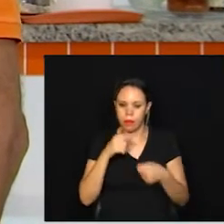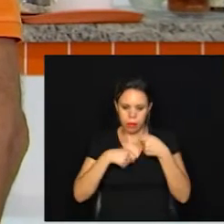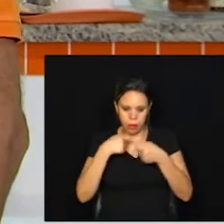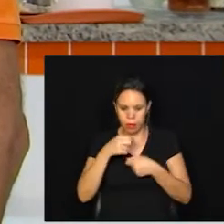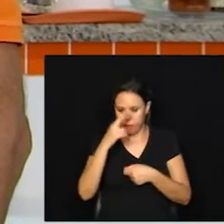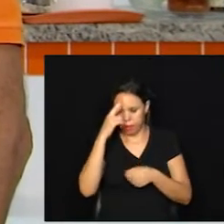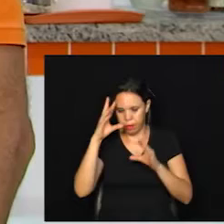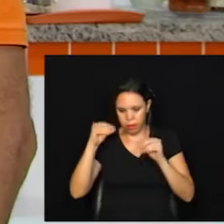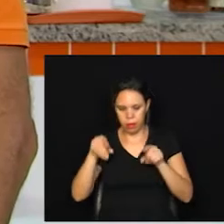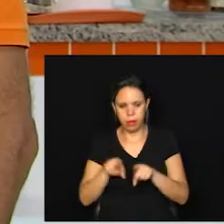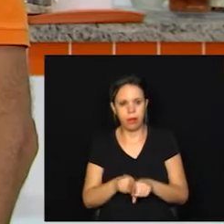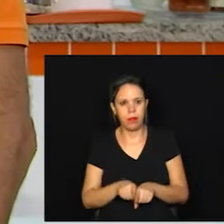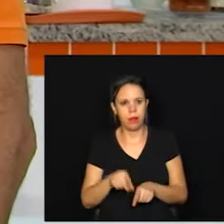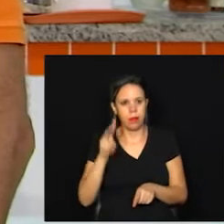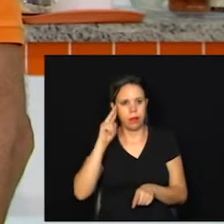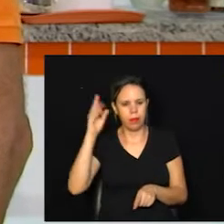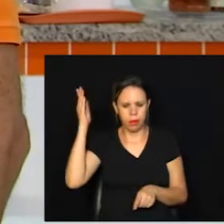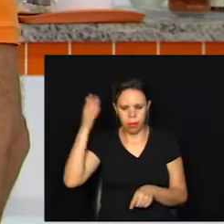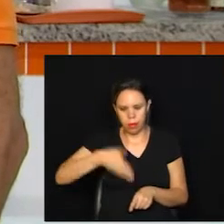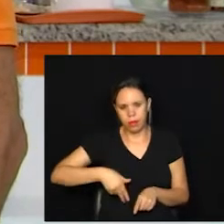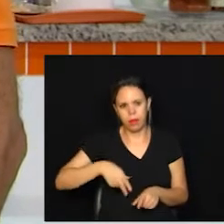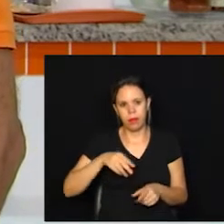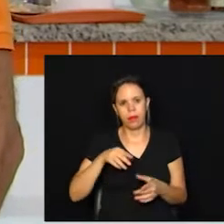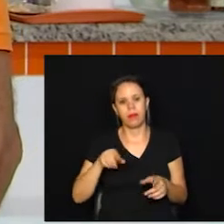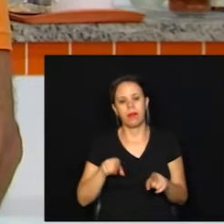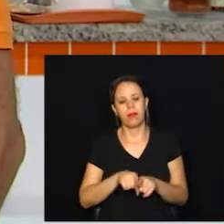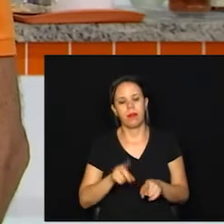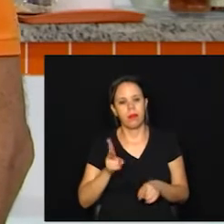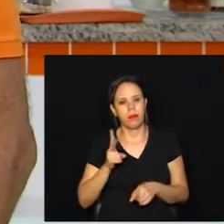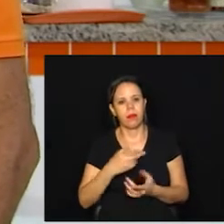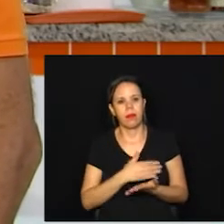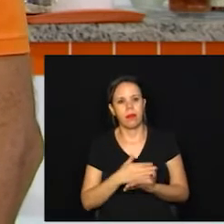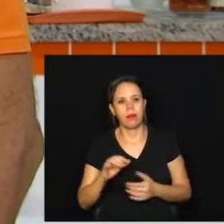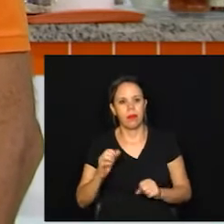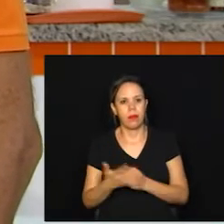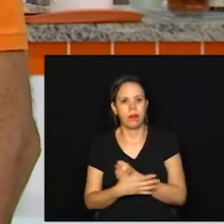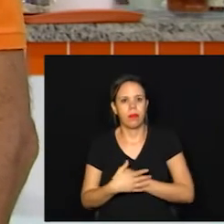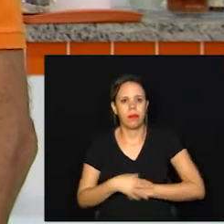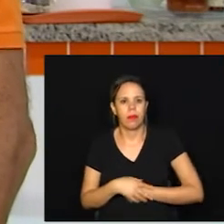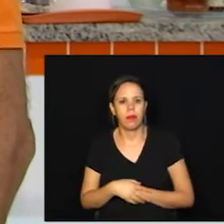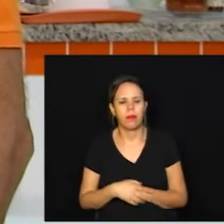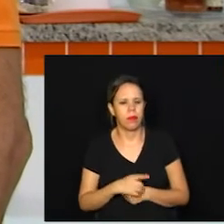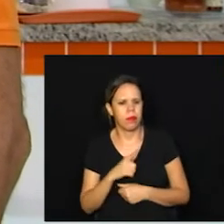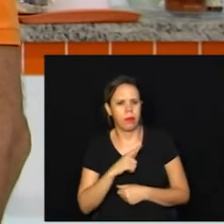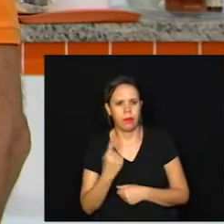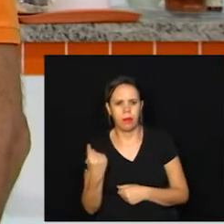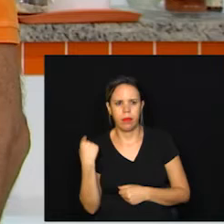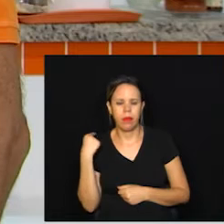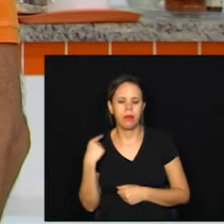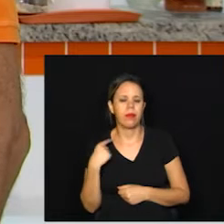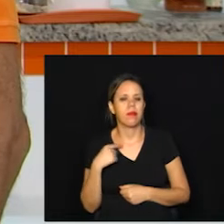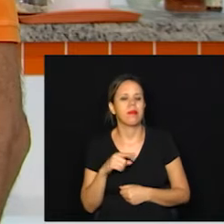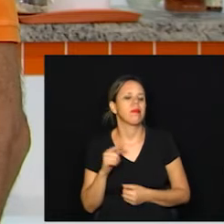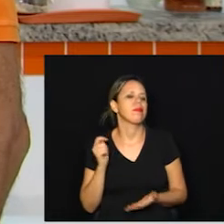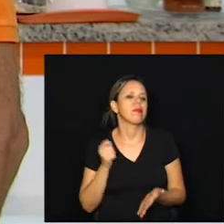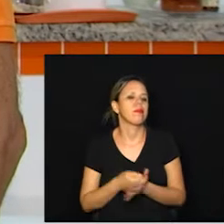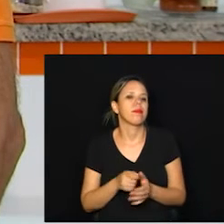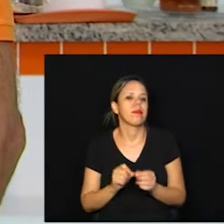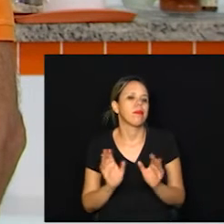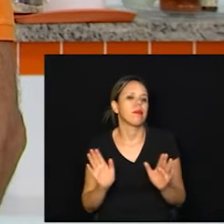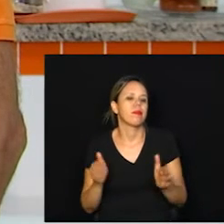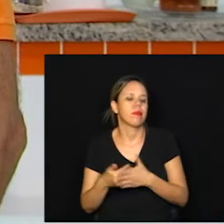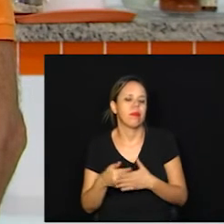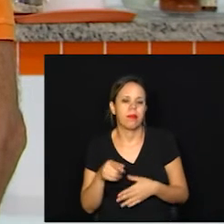de segunda a segunda, todos os dias. Agora, no começo da pandemia, houve uma determinação para que se